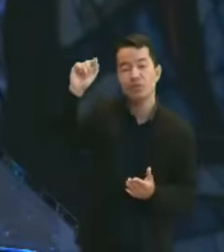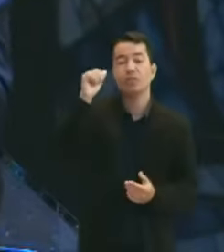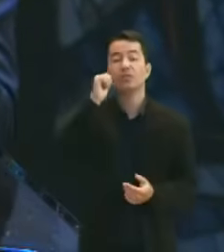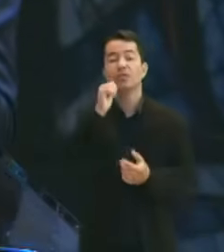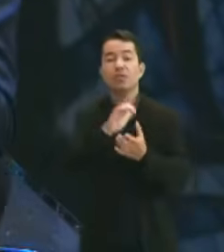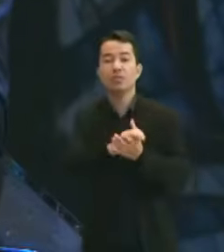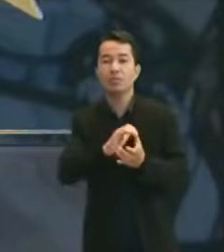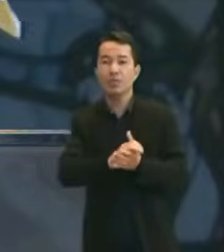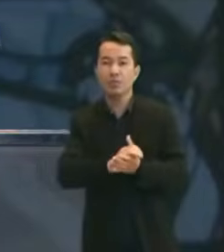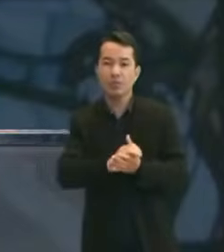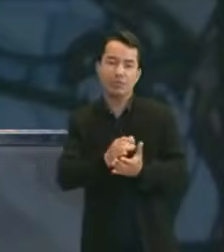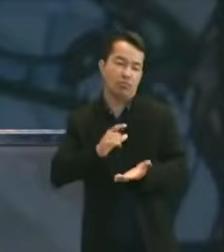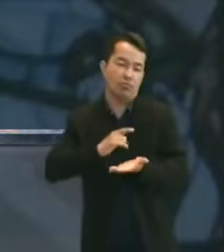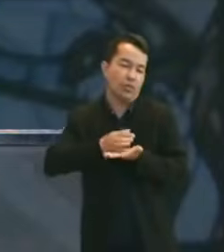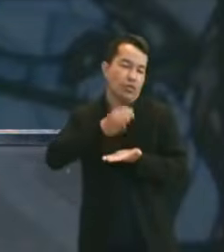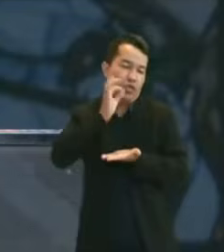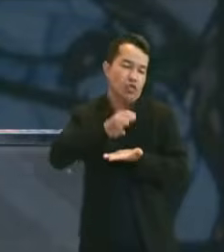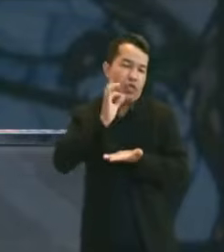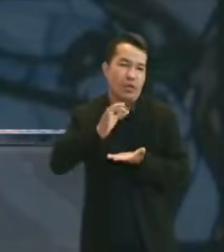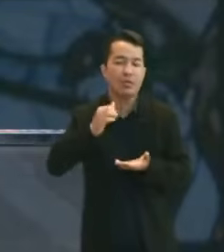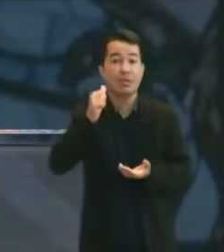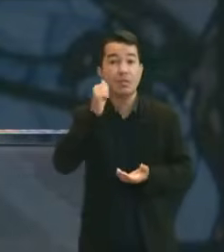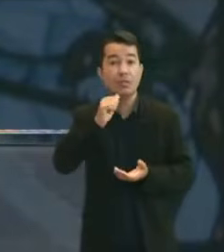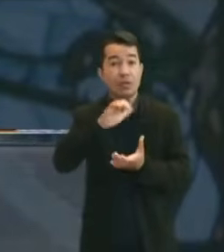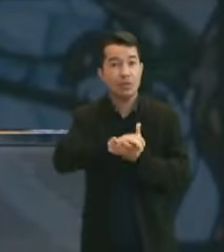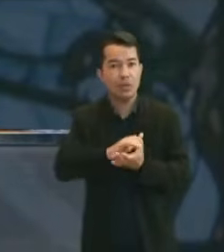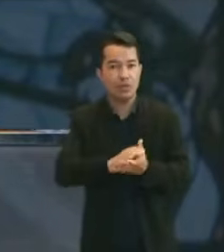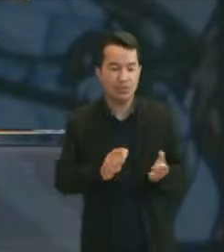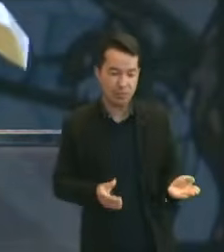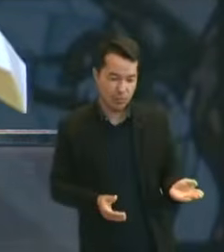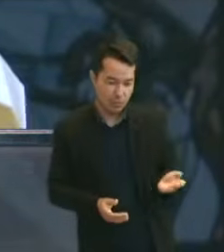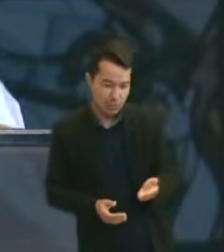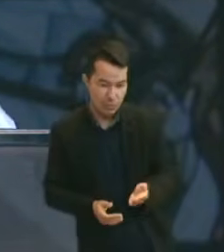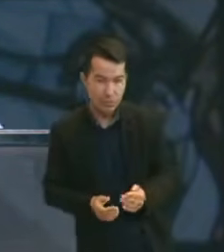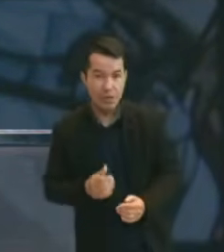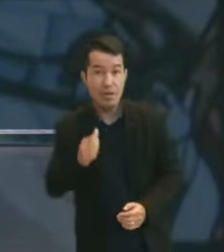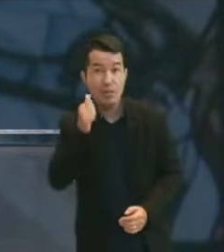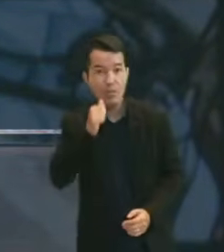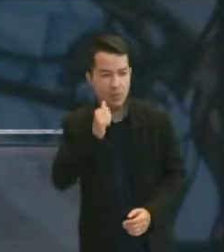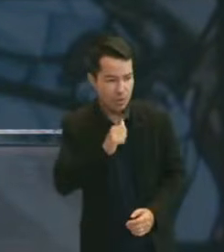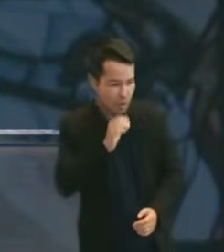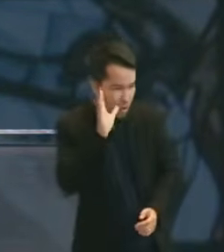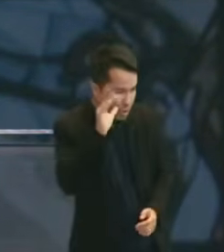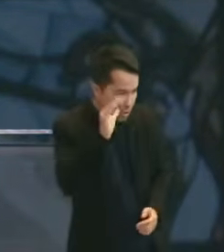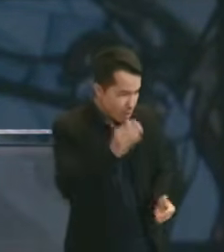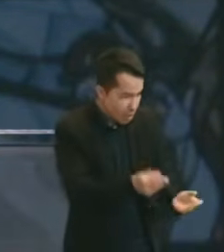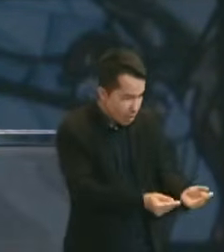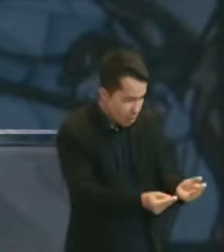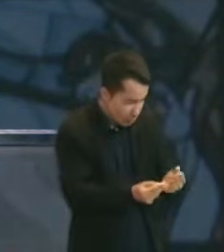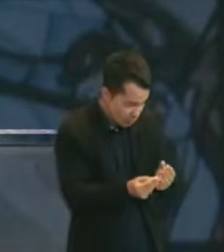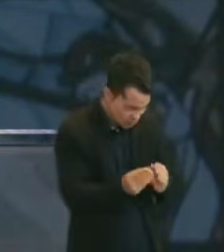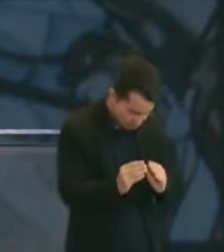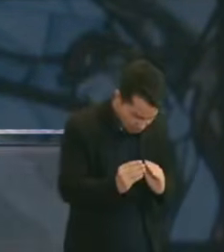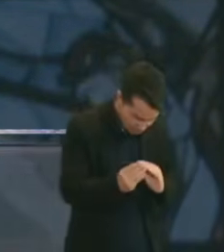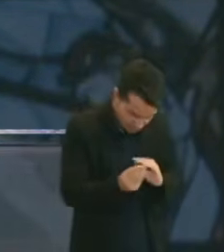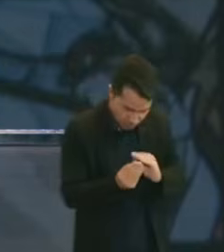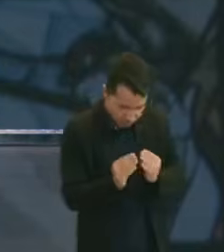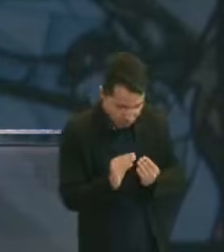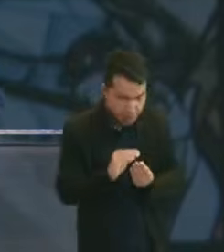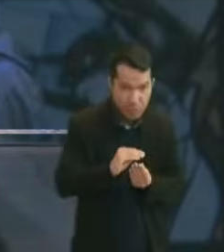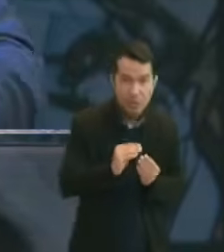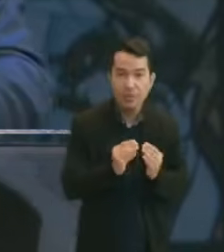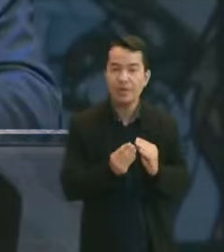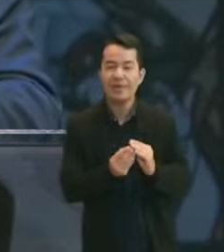dela num chá que elas tiveram juntas. E pela primeira vez ela pôde ver e segurar uma Bíblia. Minha esposa deu aquela Bíblia para